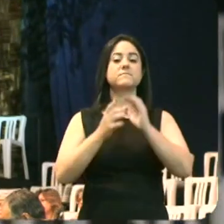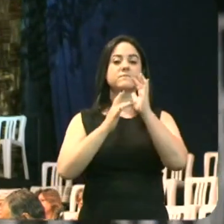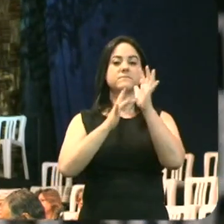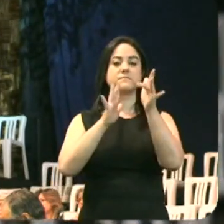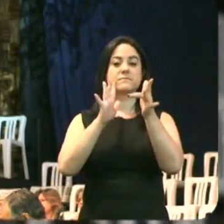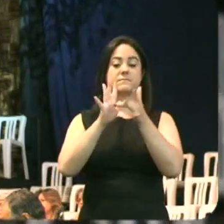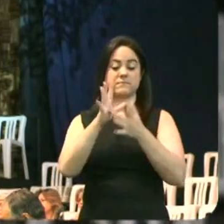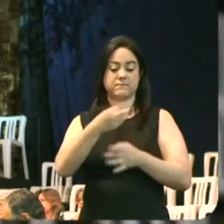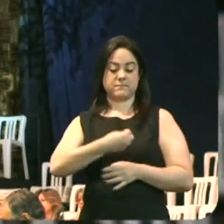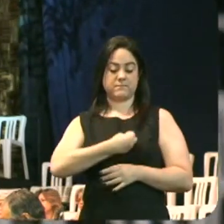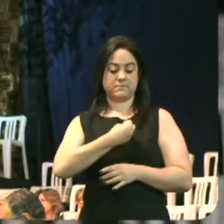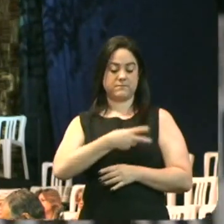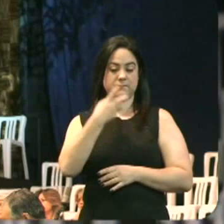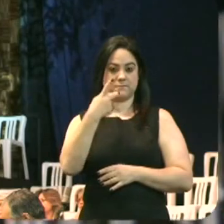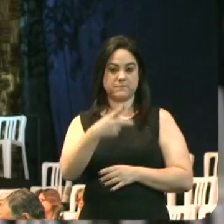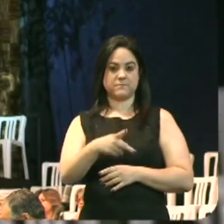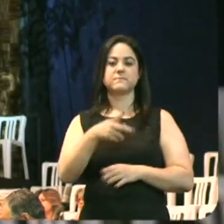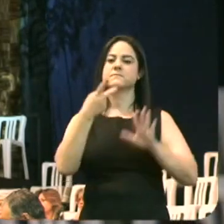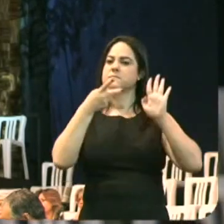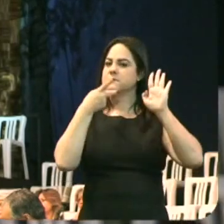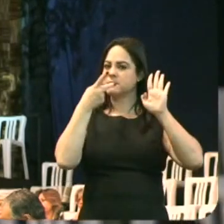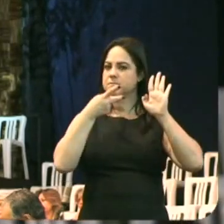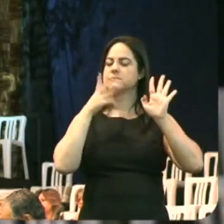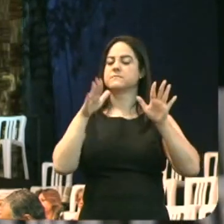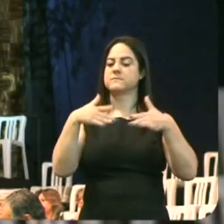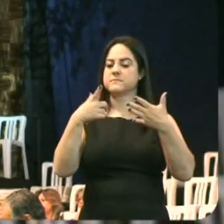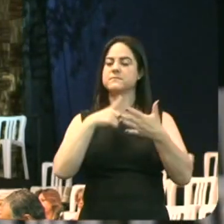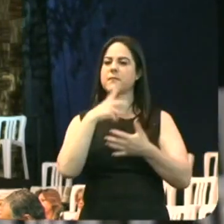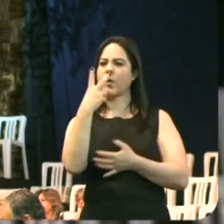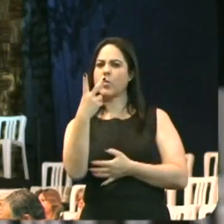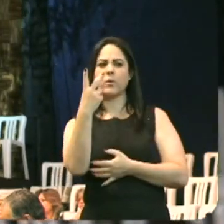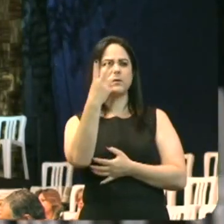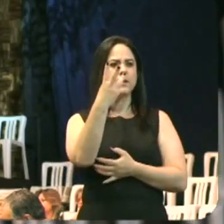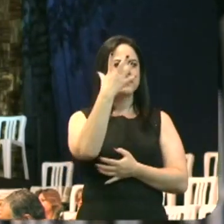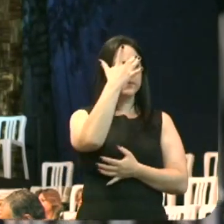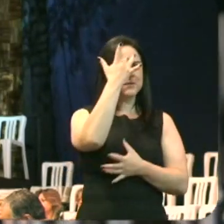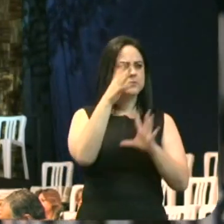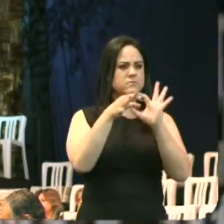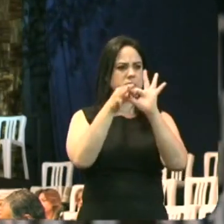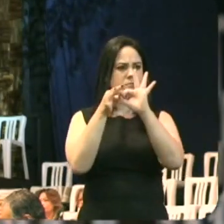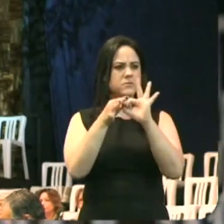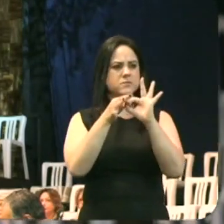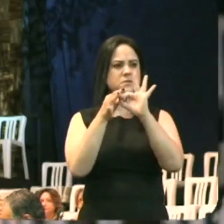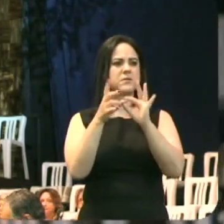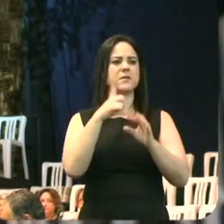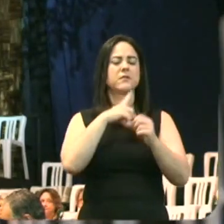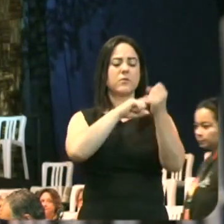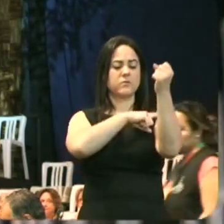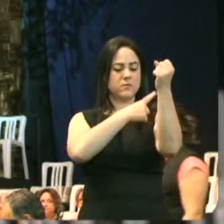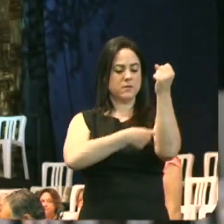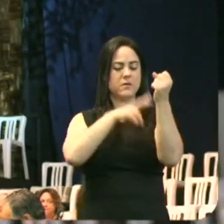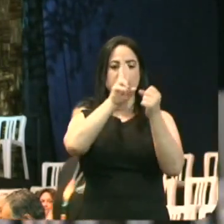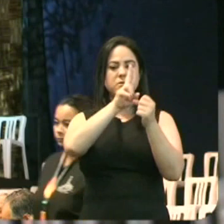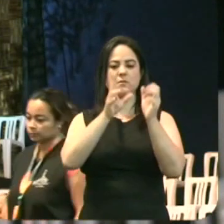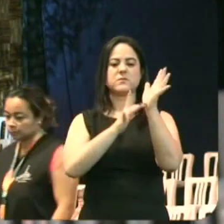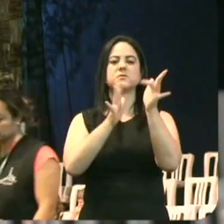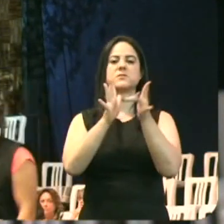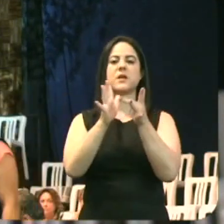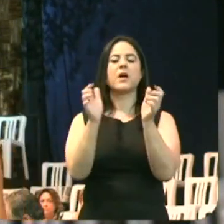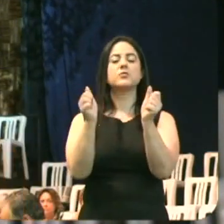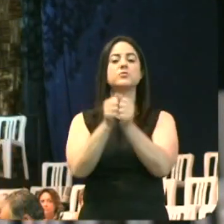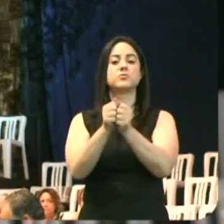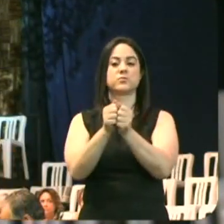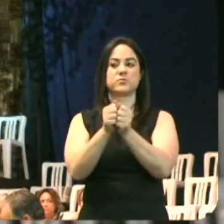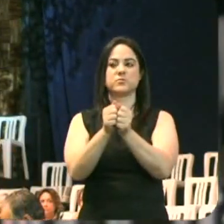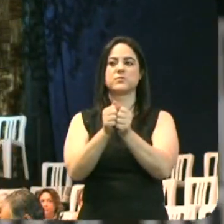Jesus está aqui entre nós. Ele prometeu que onde estivessem 2 ou 3 pessoas reunidas debaixo da autoridade do nome dele, ele estaria